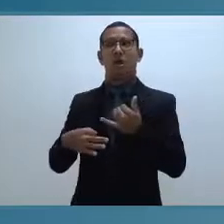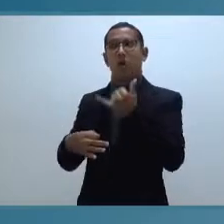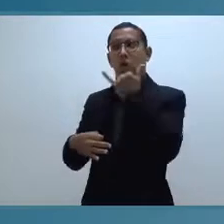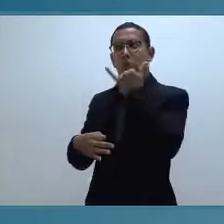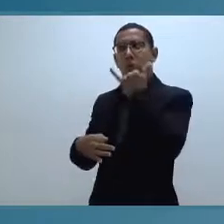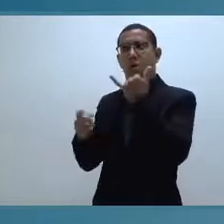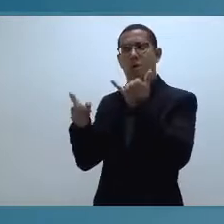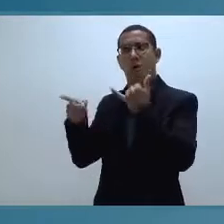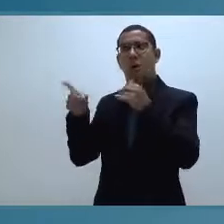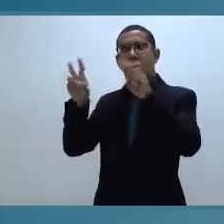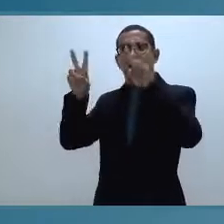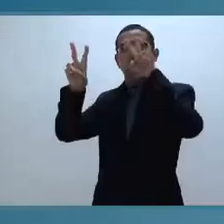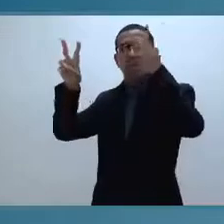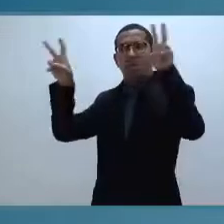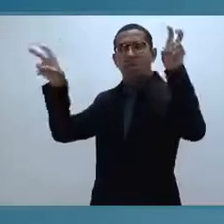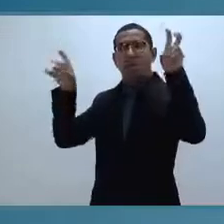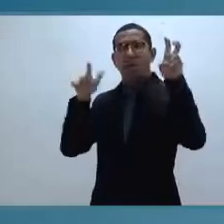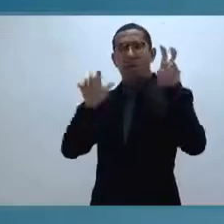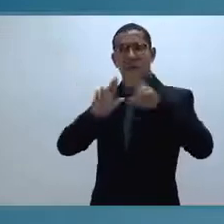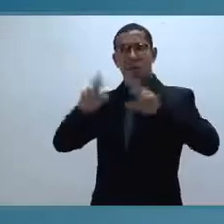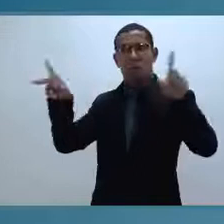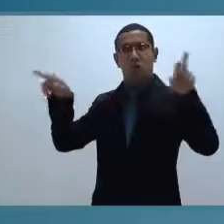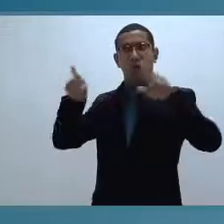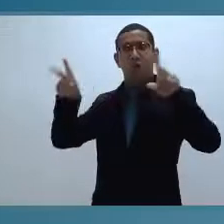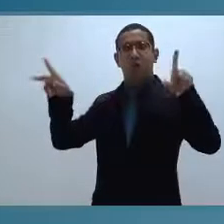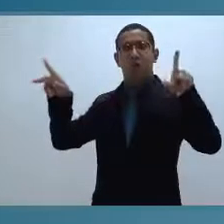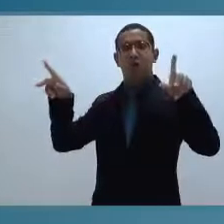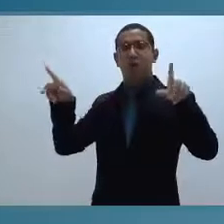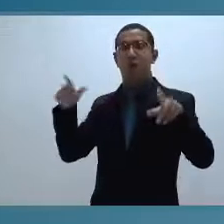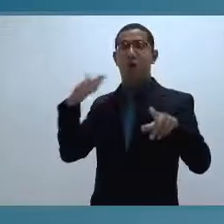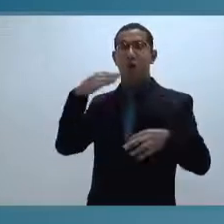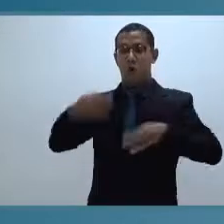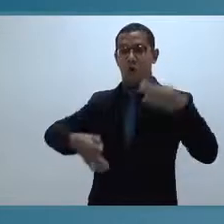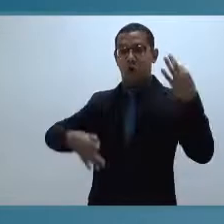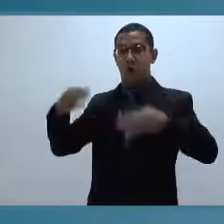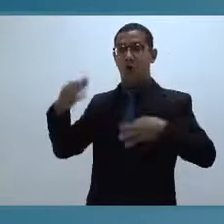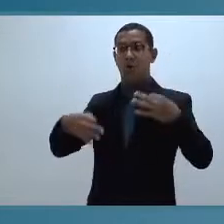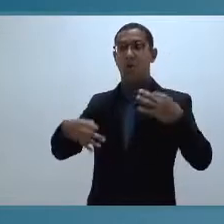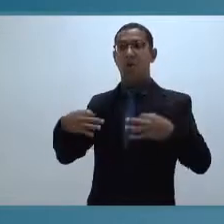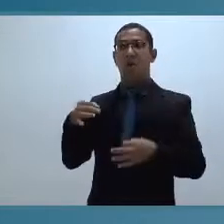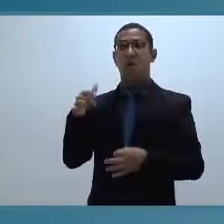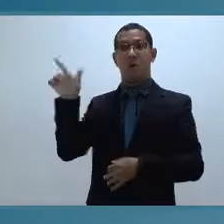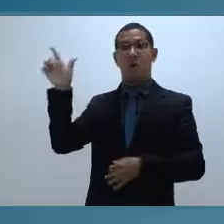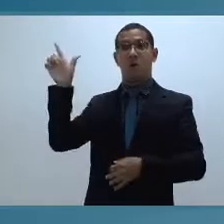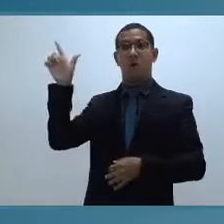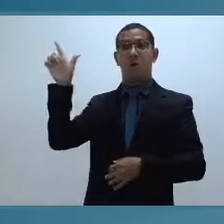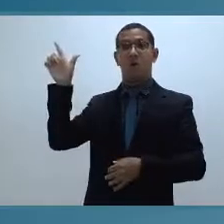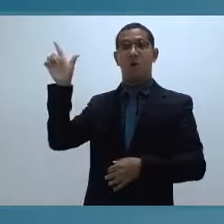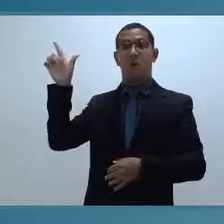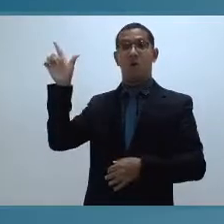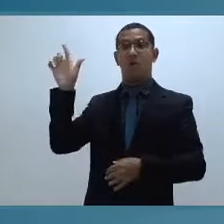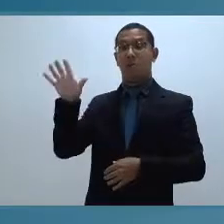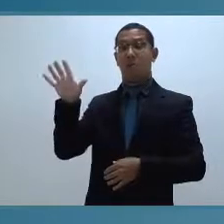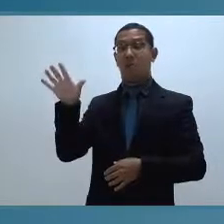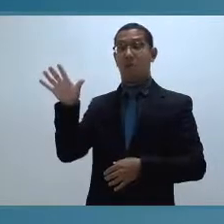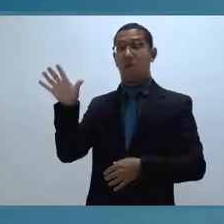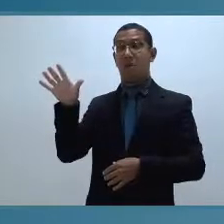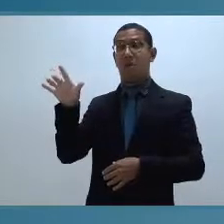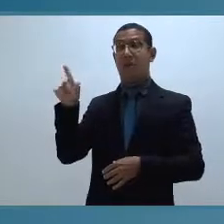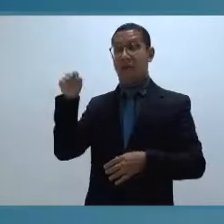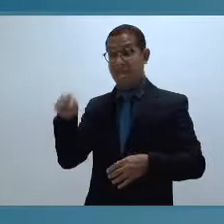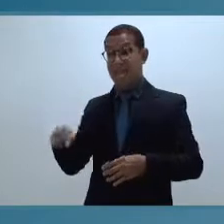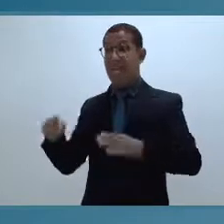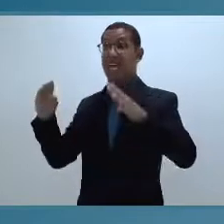Esse é da juíza que quer fazer o curso de mestrado. Nós estamos tratando do assunto agora da